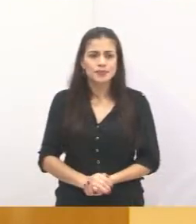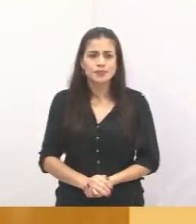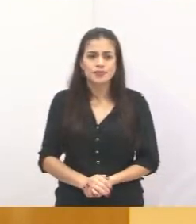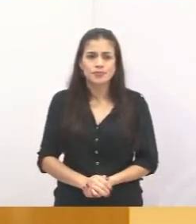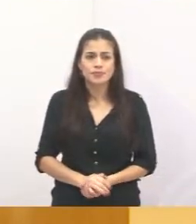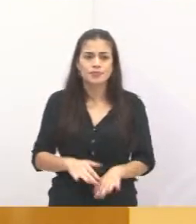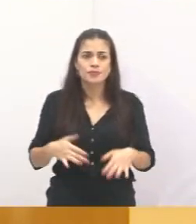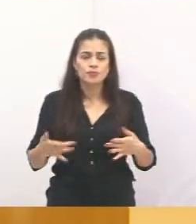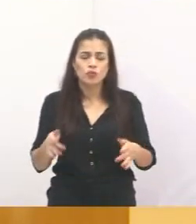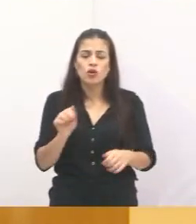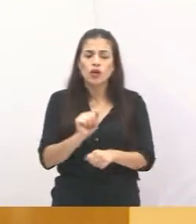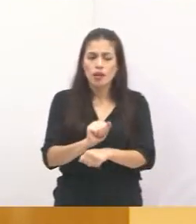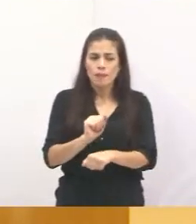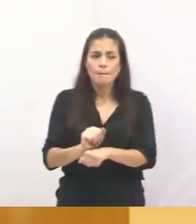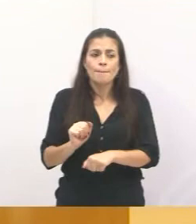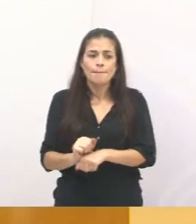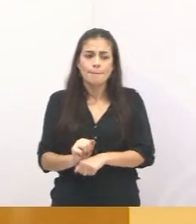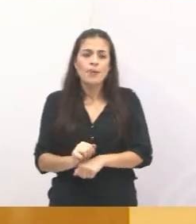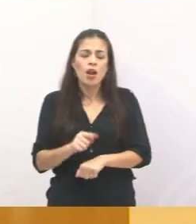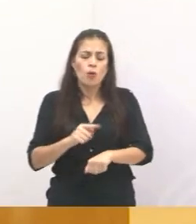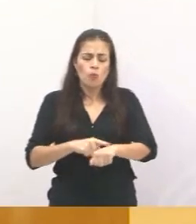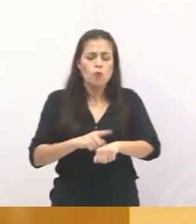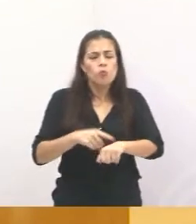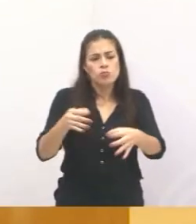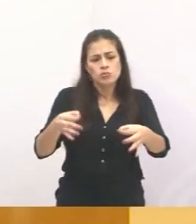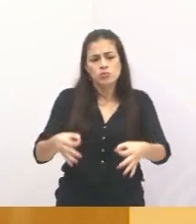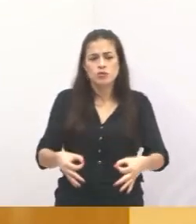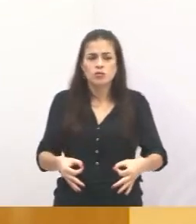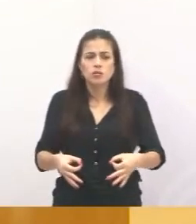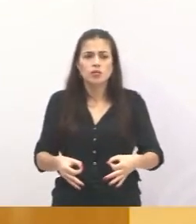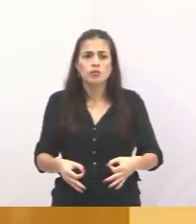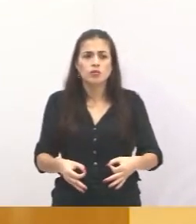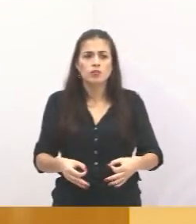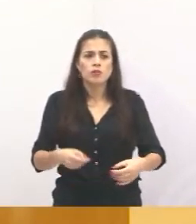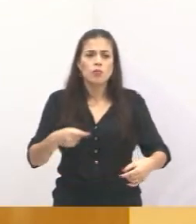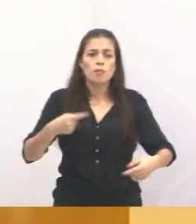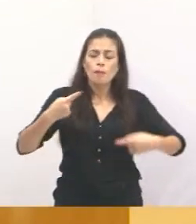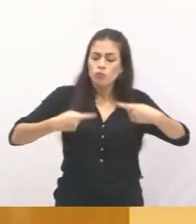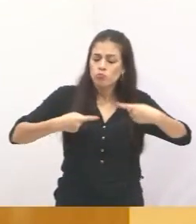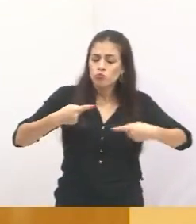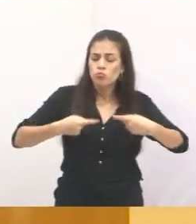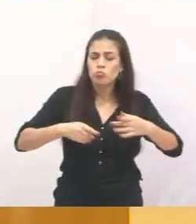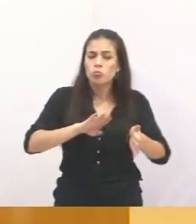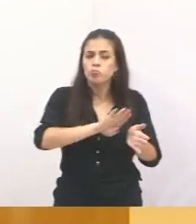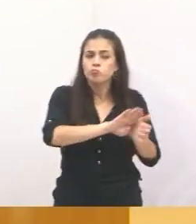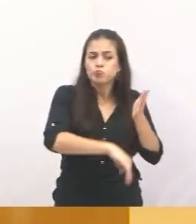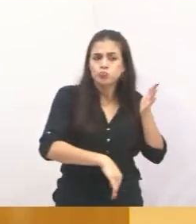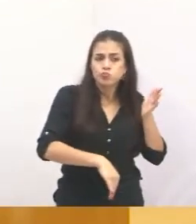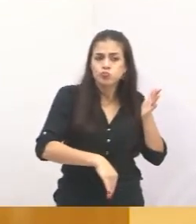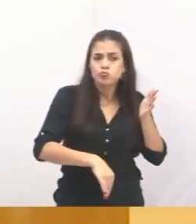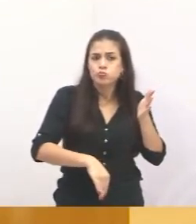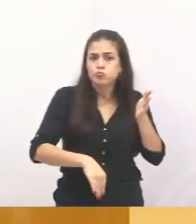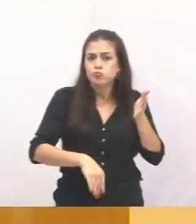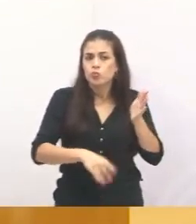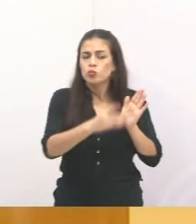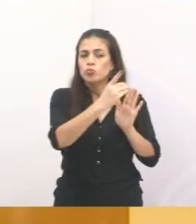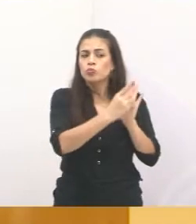momento adequado para discutir sobre essa retirada de direitos. O que está aqui em voga